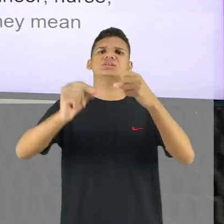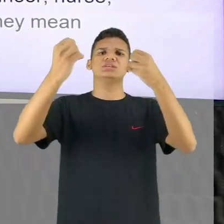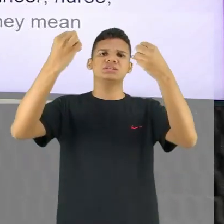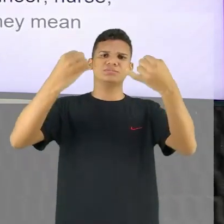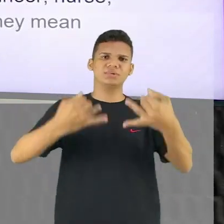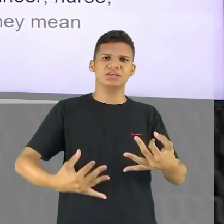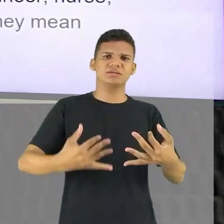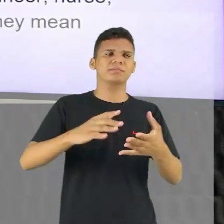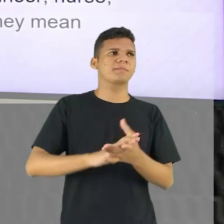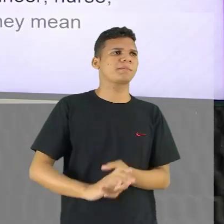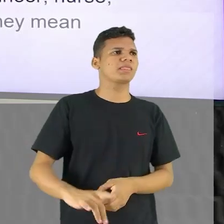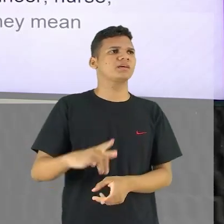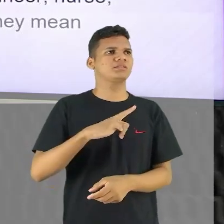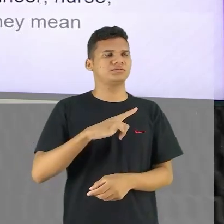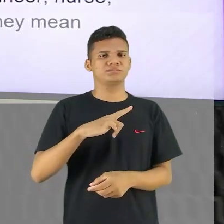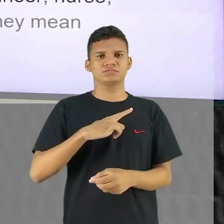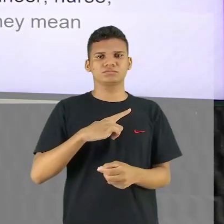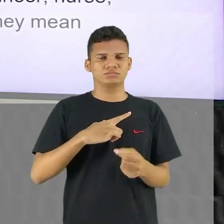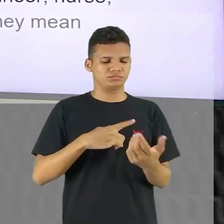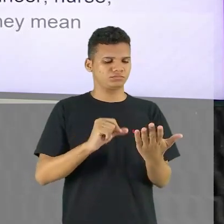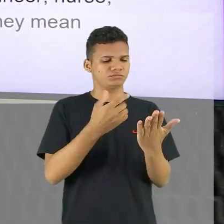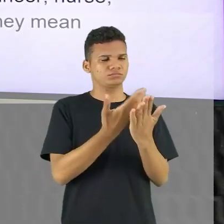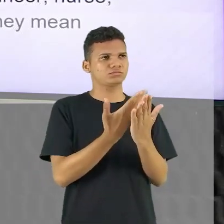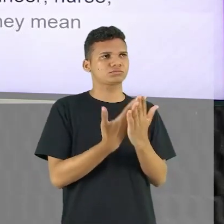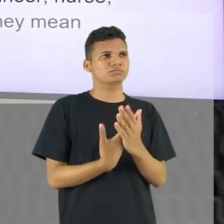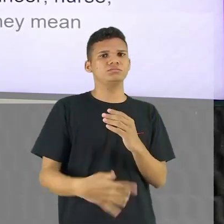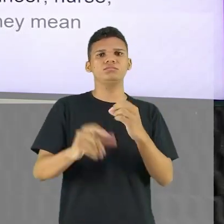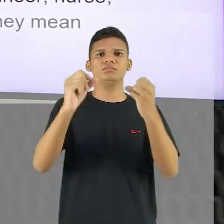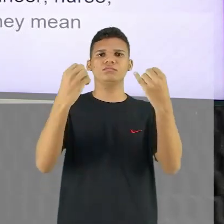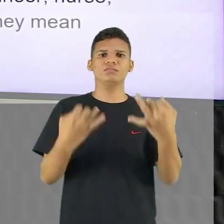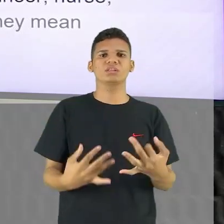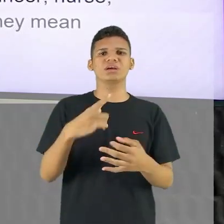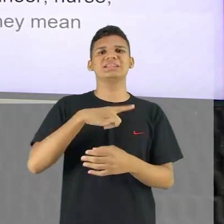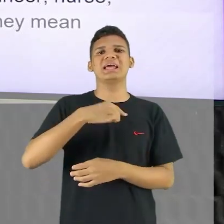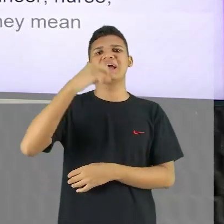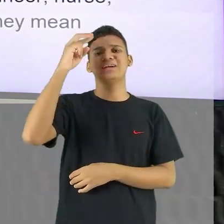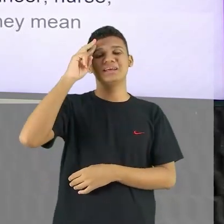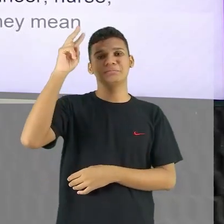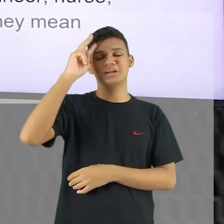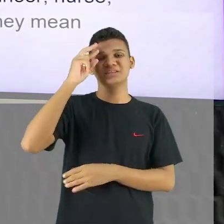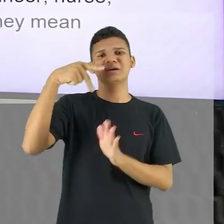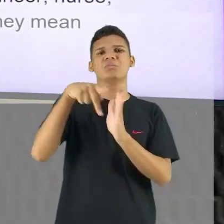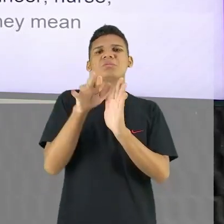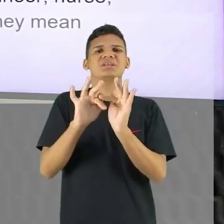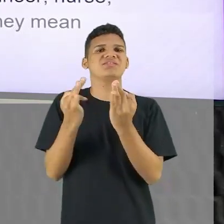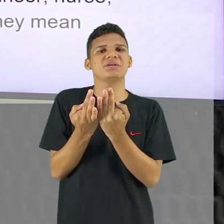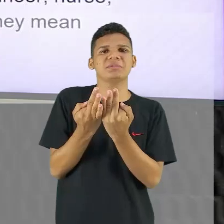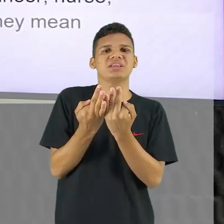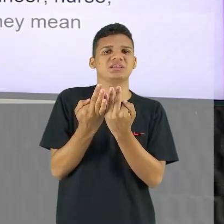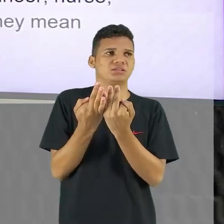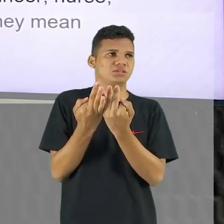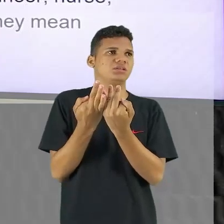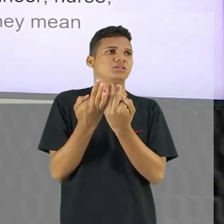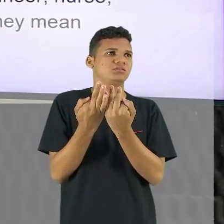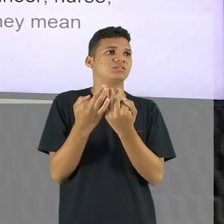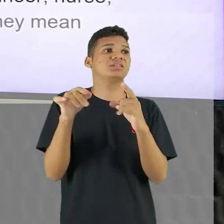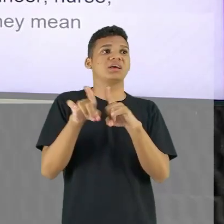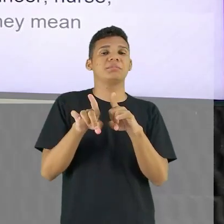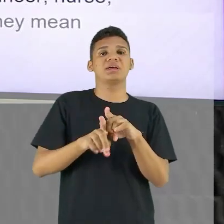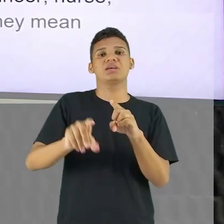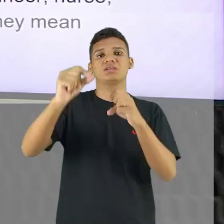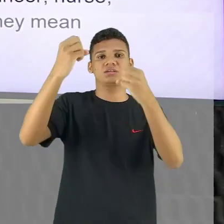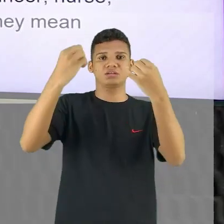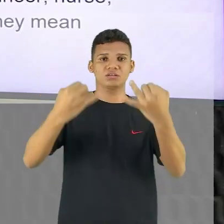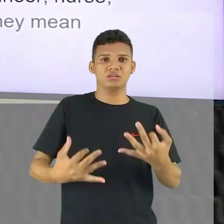exemplo, diplomas, ele vai falar, por exemplo, da lembrança das famílias, e em alguns casos ele cita